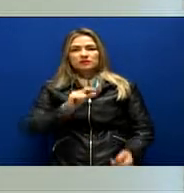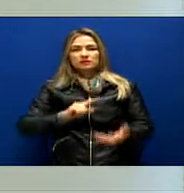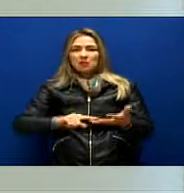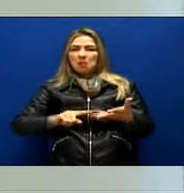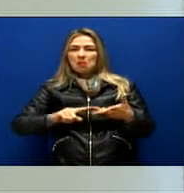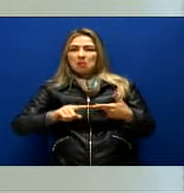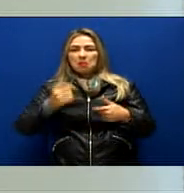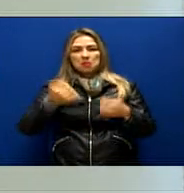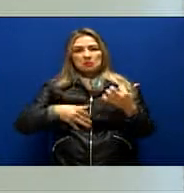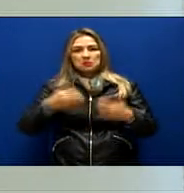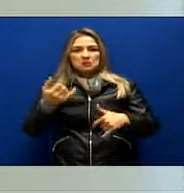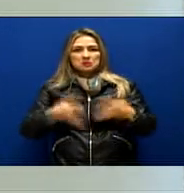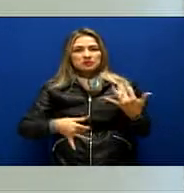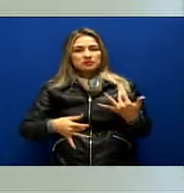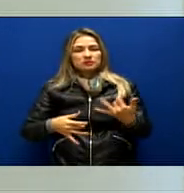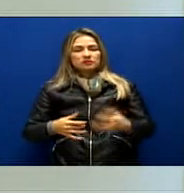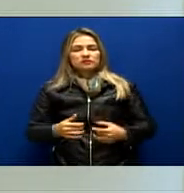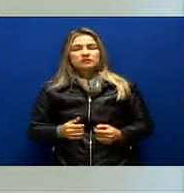nessa tribuna,